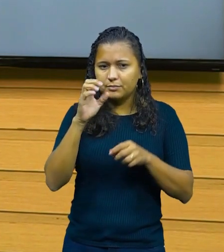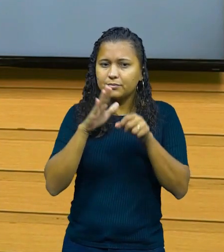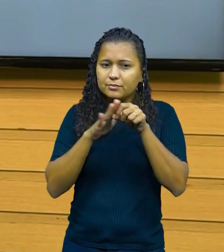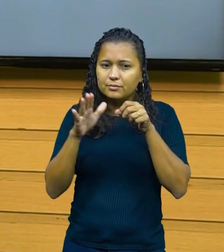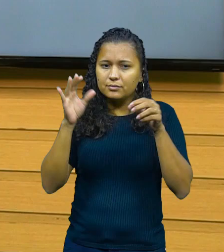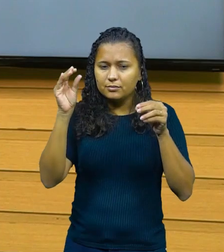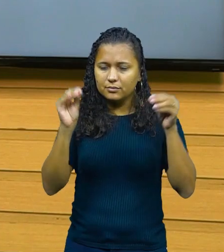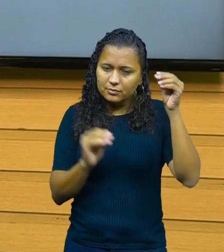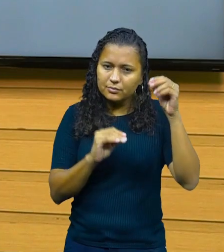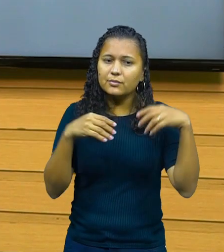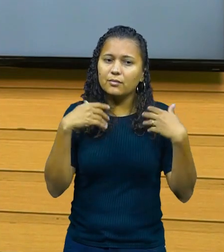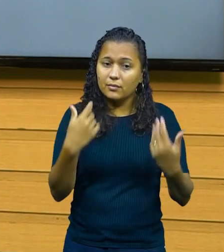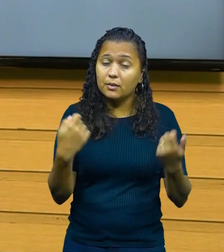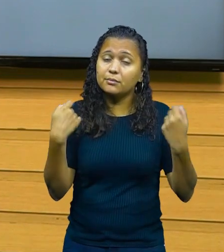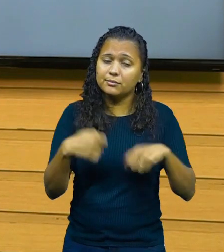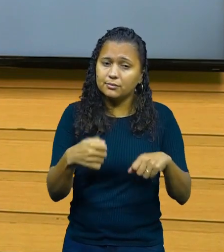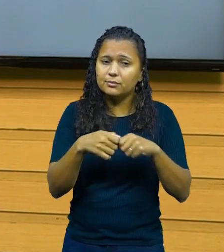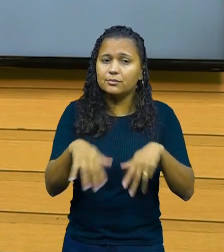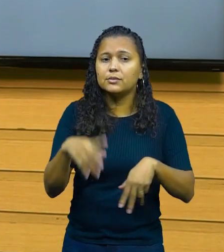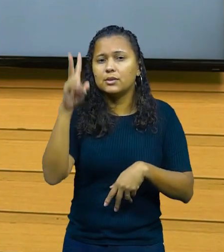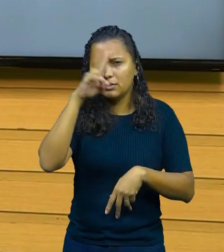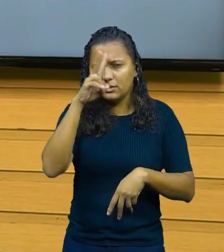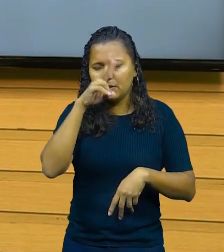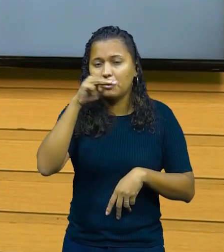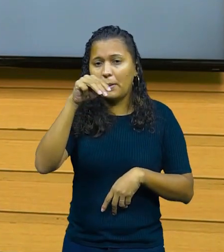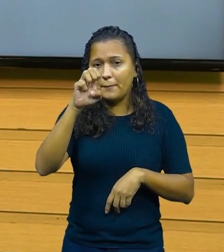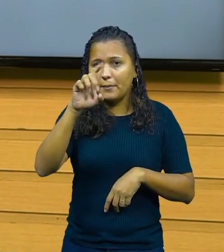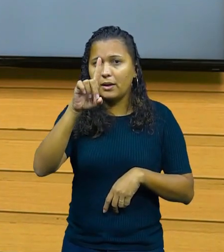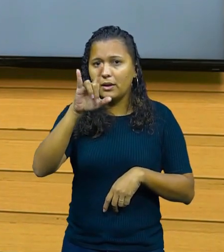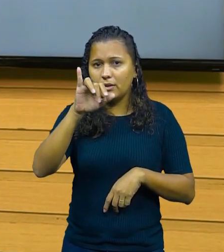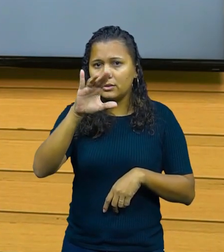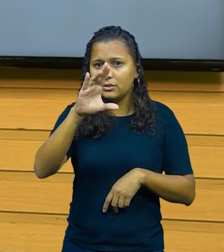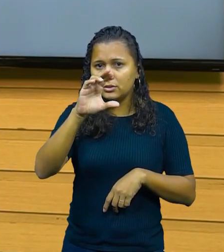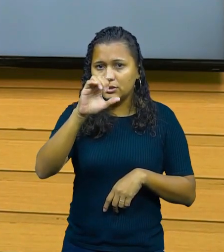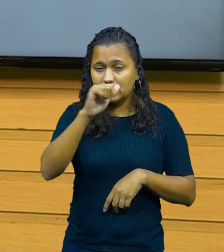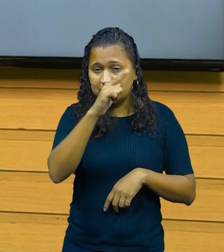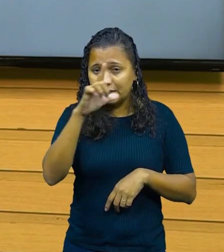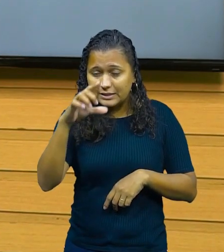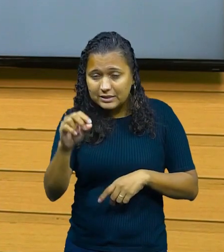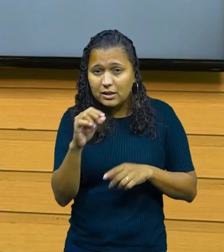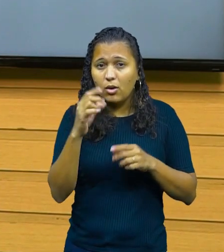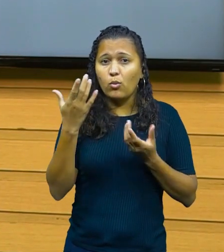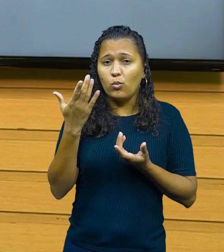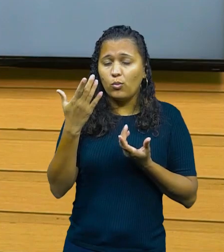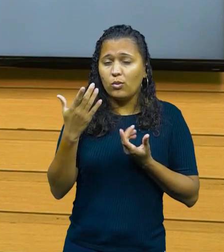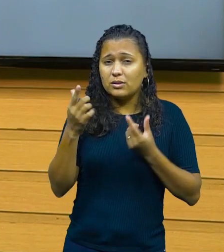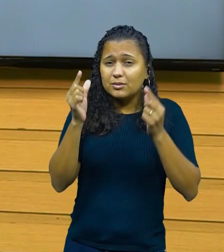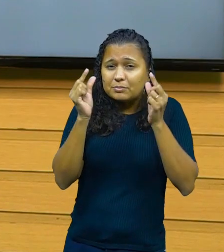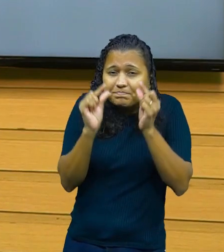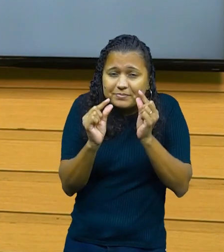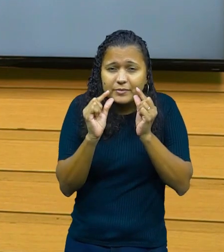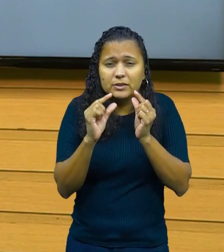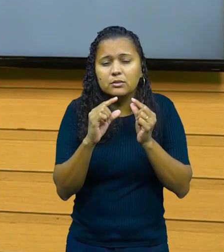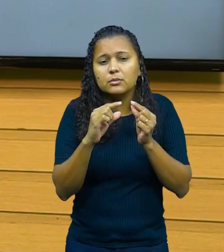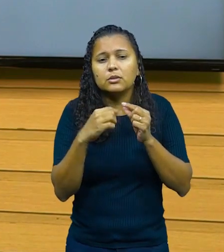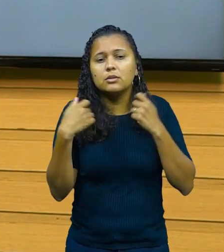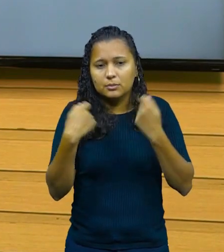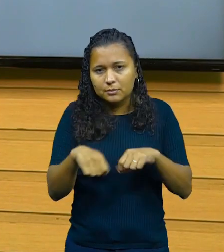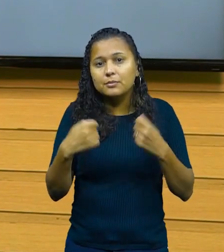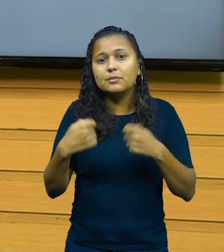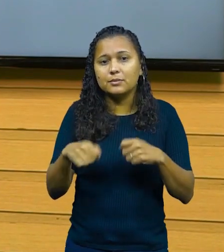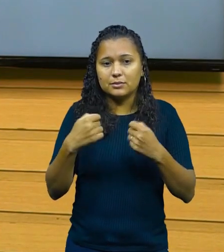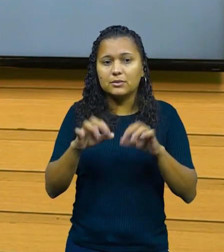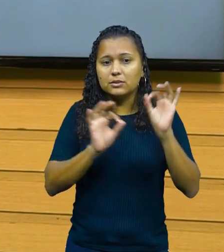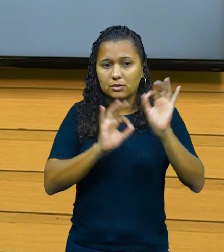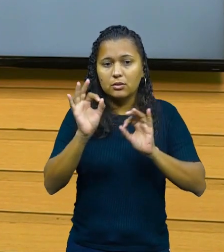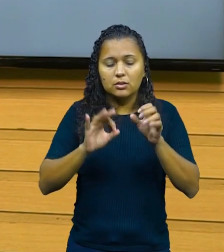daí vai influenciar na medição. Lembre-se que a gente está falando de medições mínimas aqui, né? A gente está falando de micrômetros. Então,